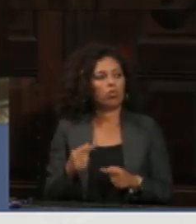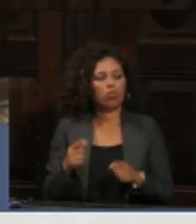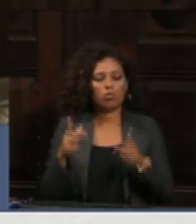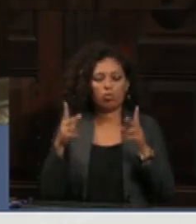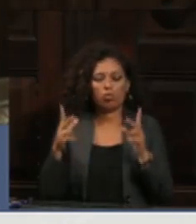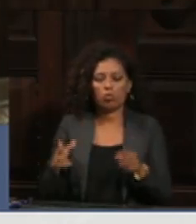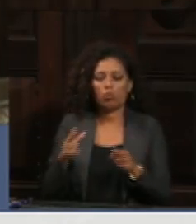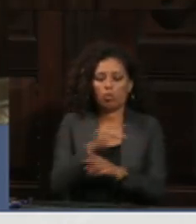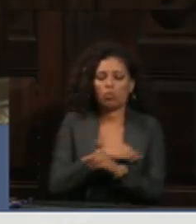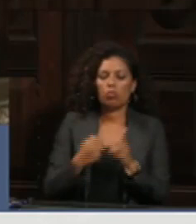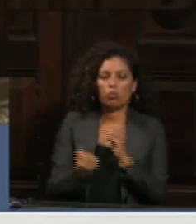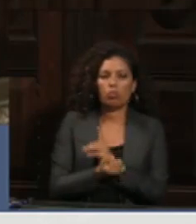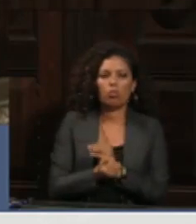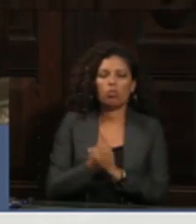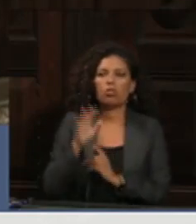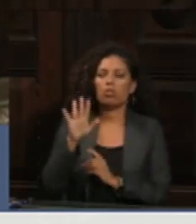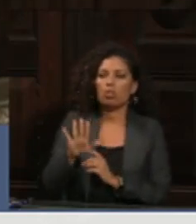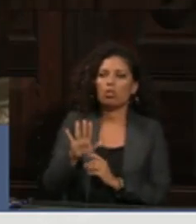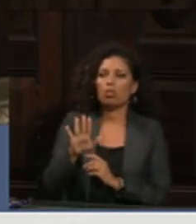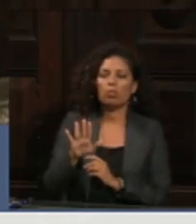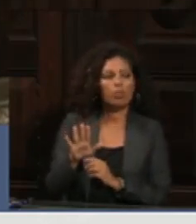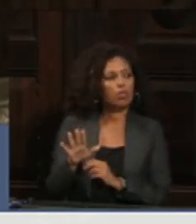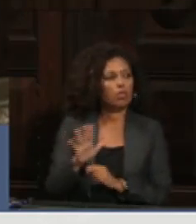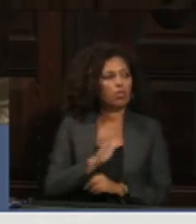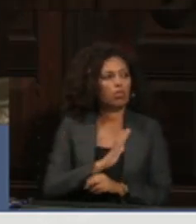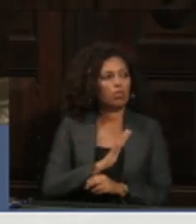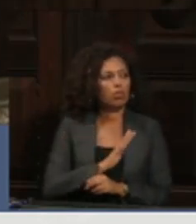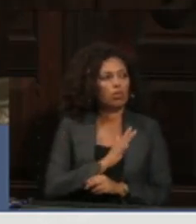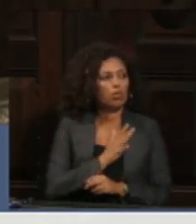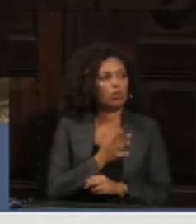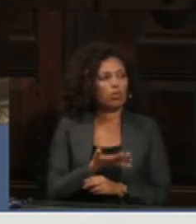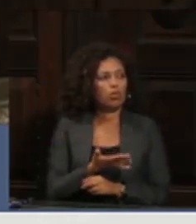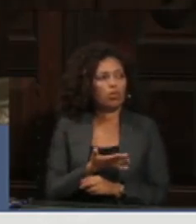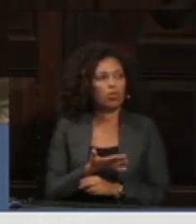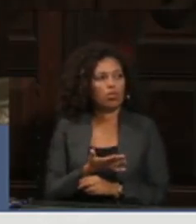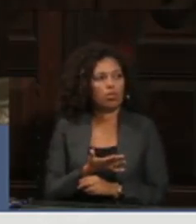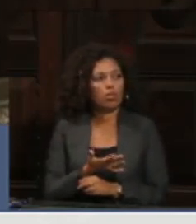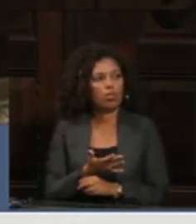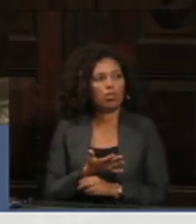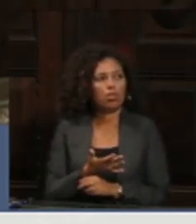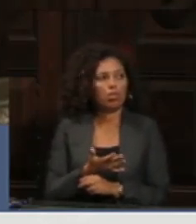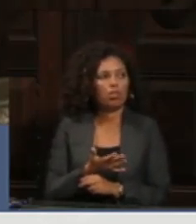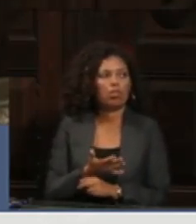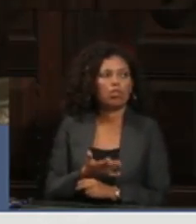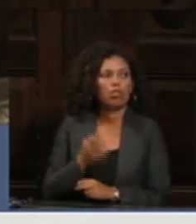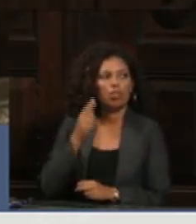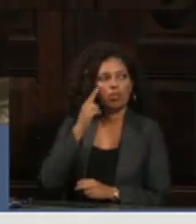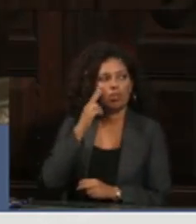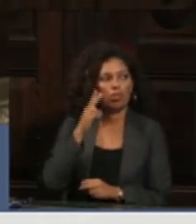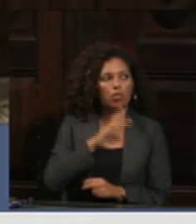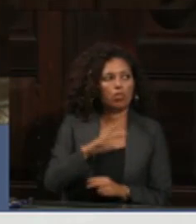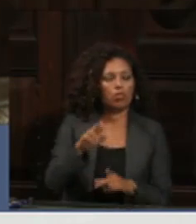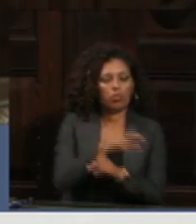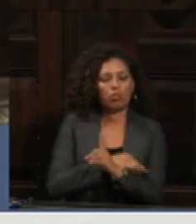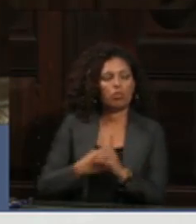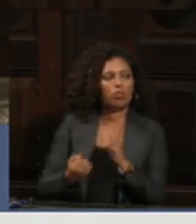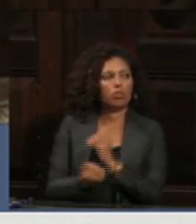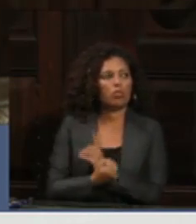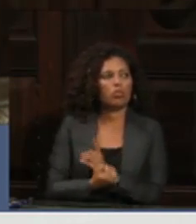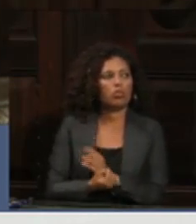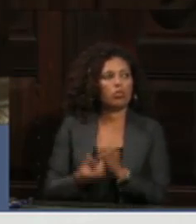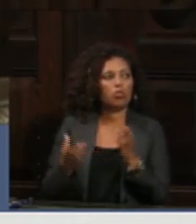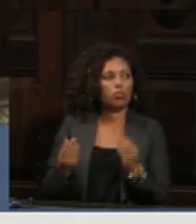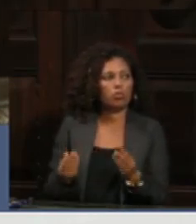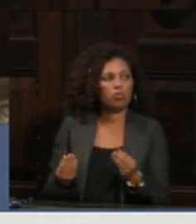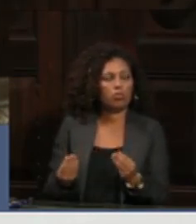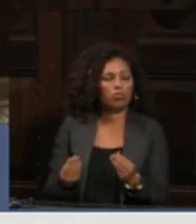sociedade. Infelizmente, e com uma perspectiva de melhoria da sociedade, muitas